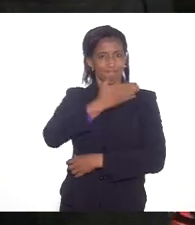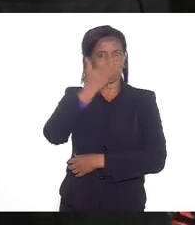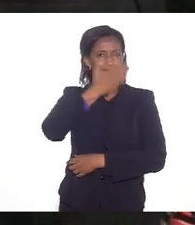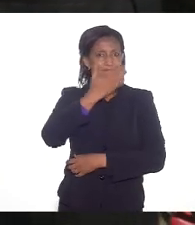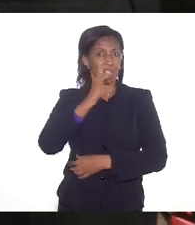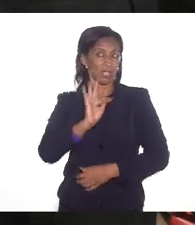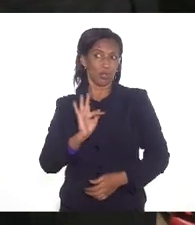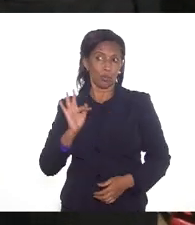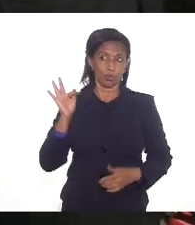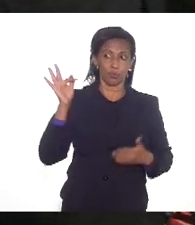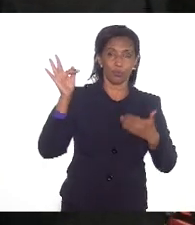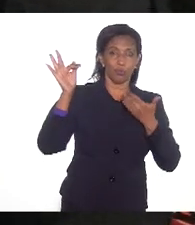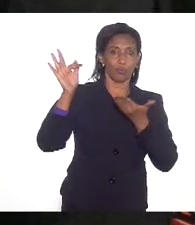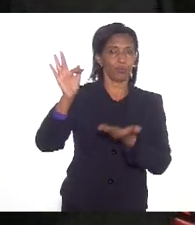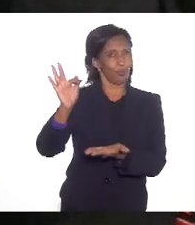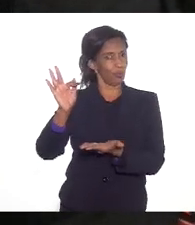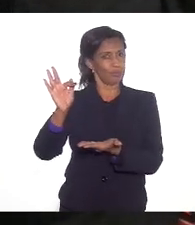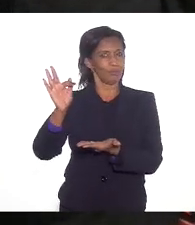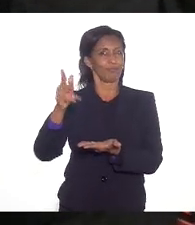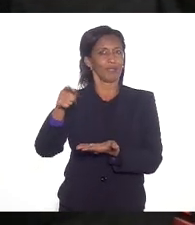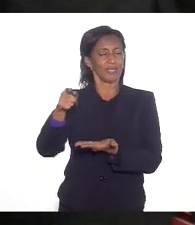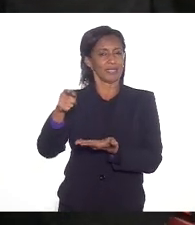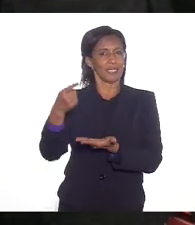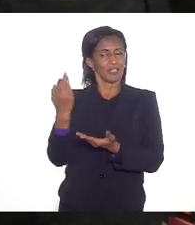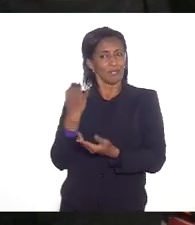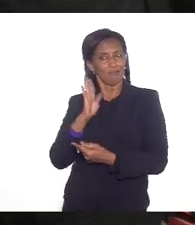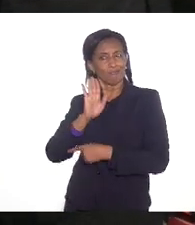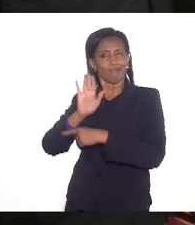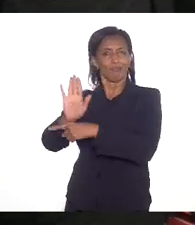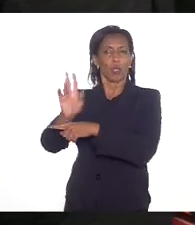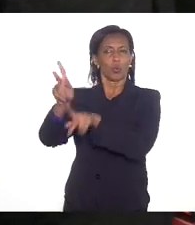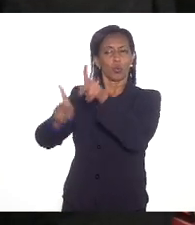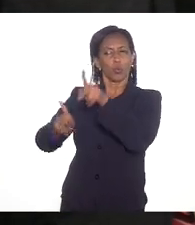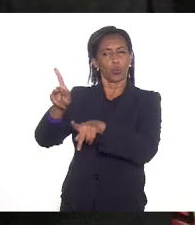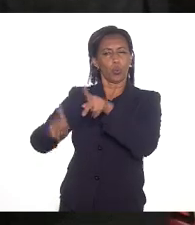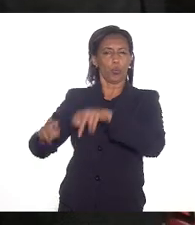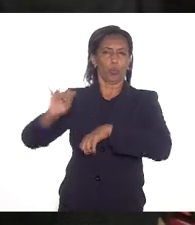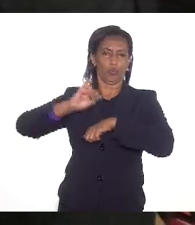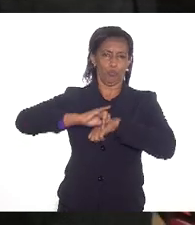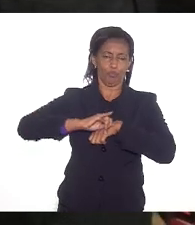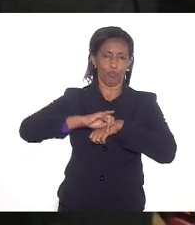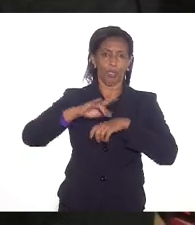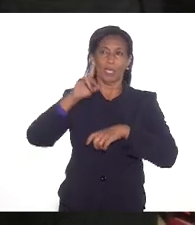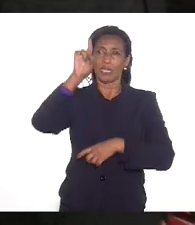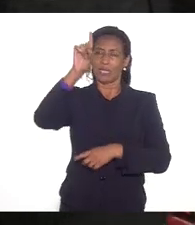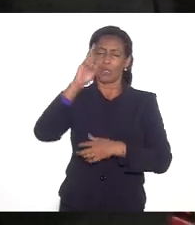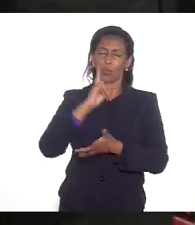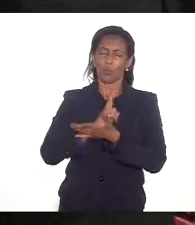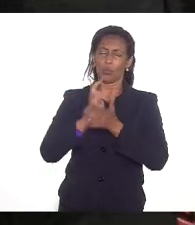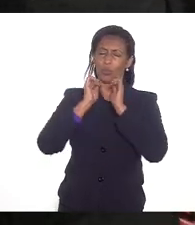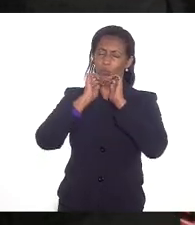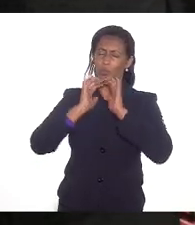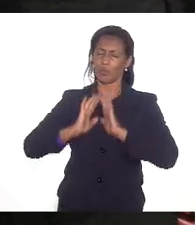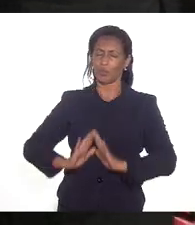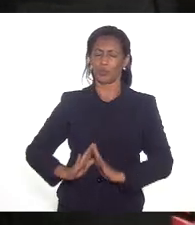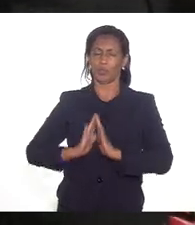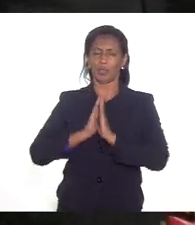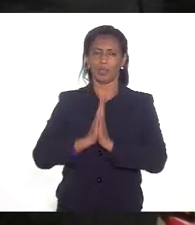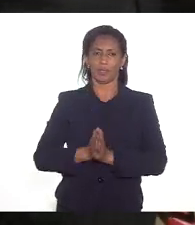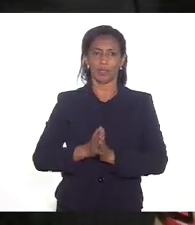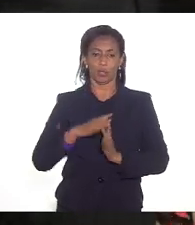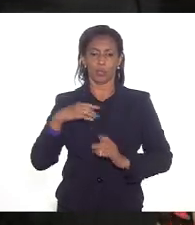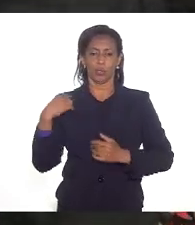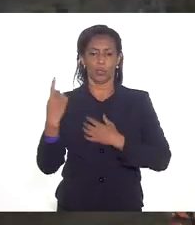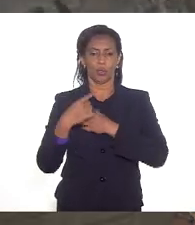e que o nosso futuro seja em defesa do Povo Fluminense que Deus continue os abençoando nós